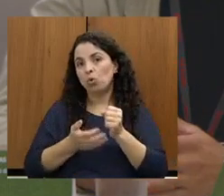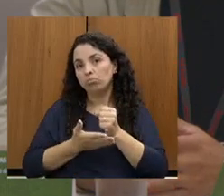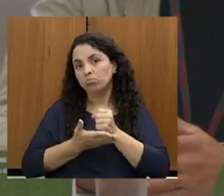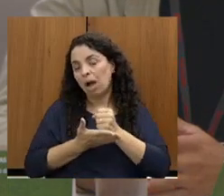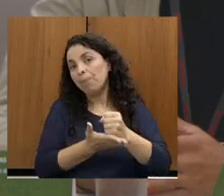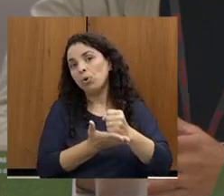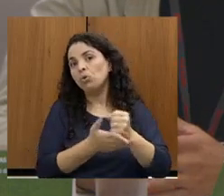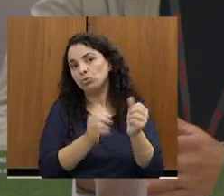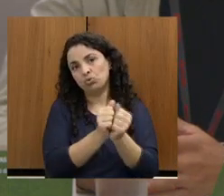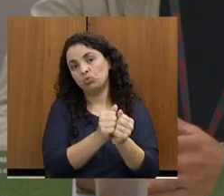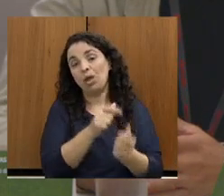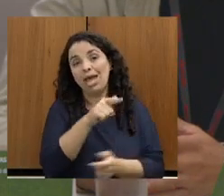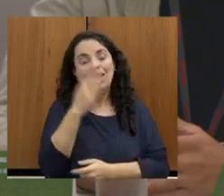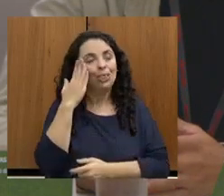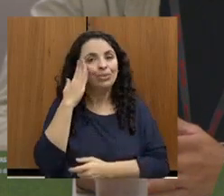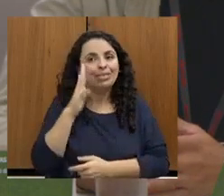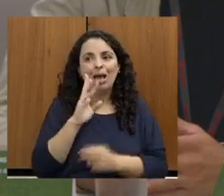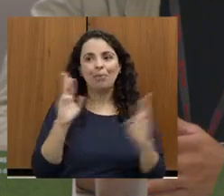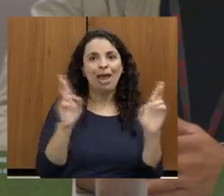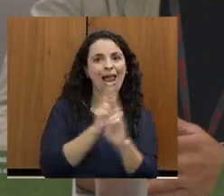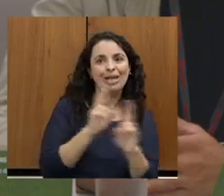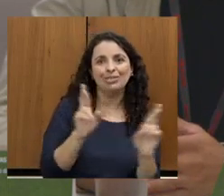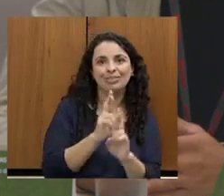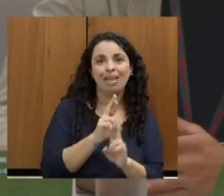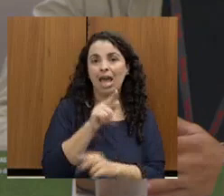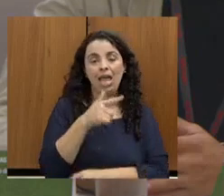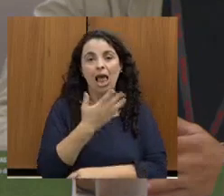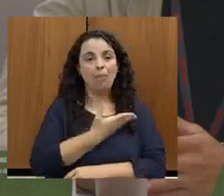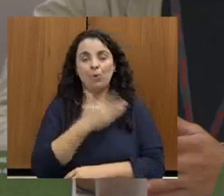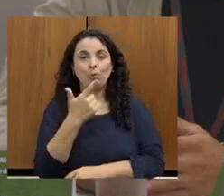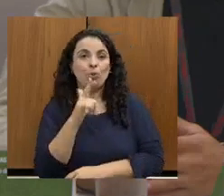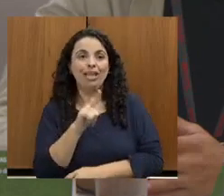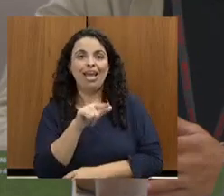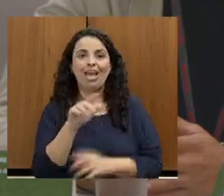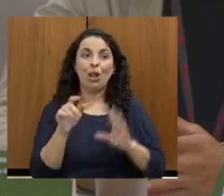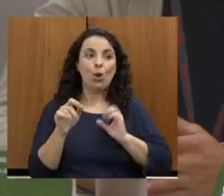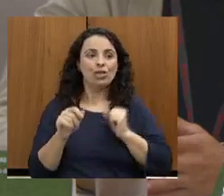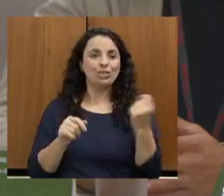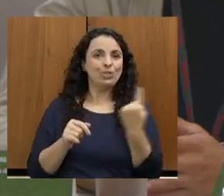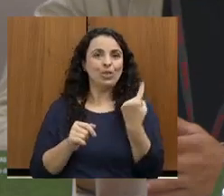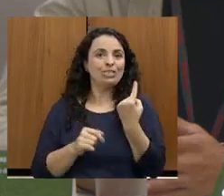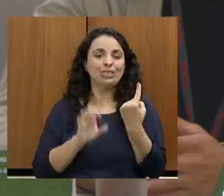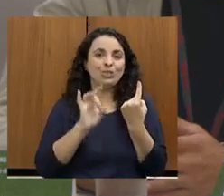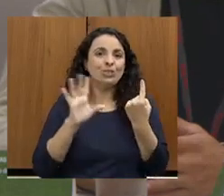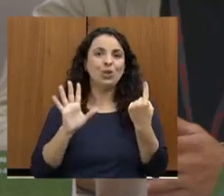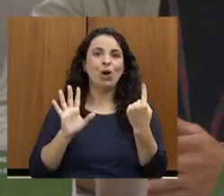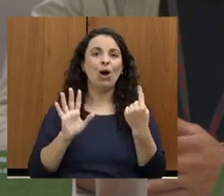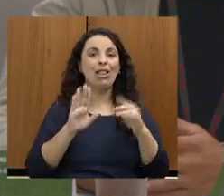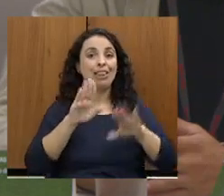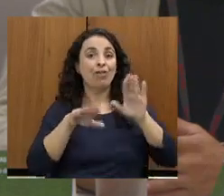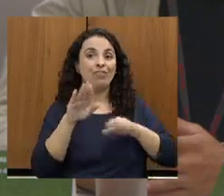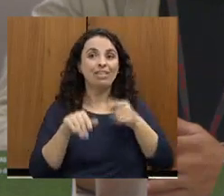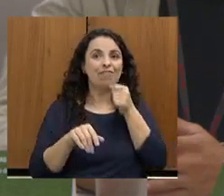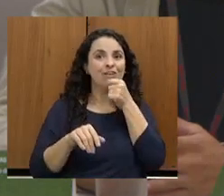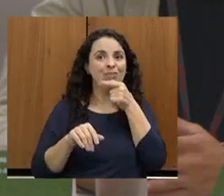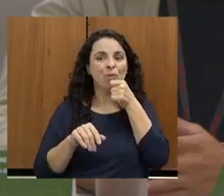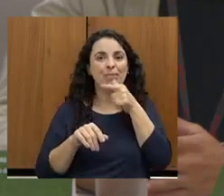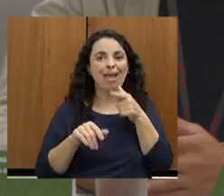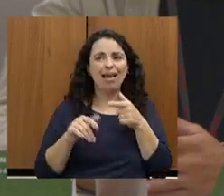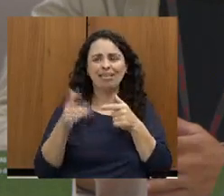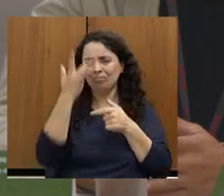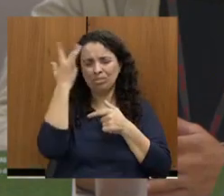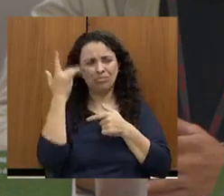se relacionar, ele não tem amigos, ele gosta de ficar sozinho, ele pode, às vezes, fazer uma piada ou outra que ninguém vai entender.